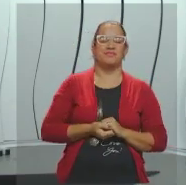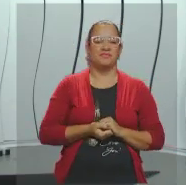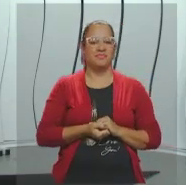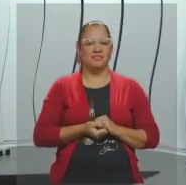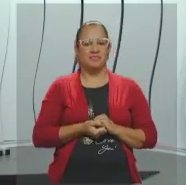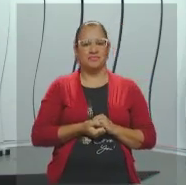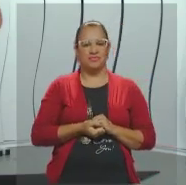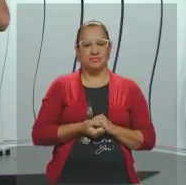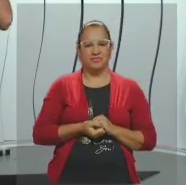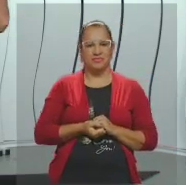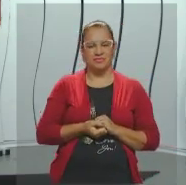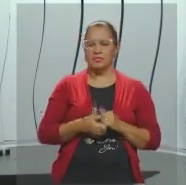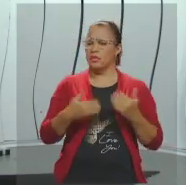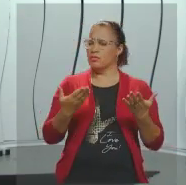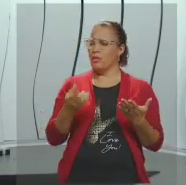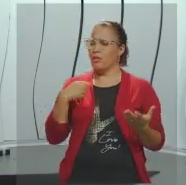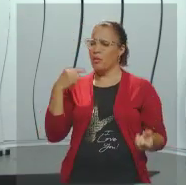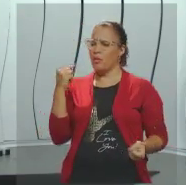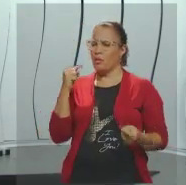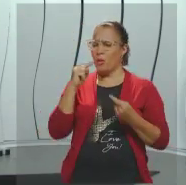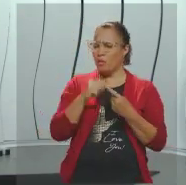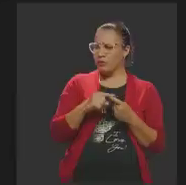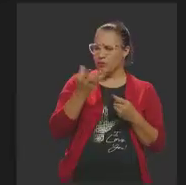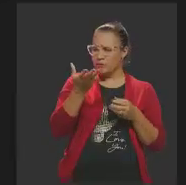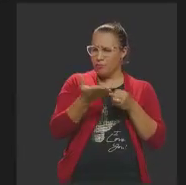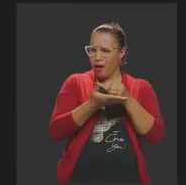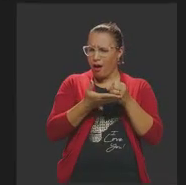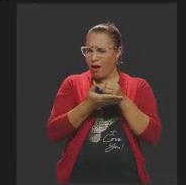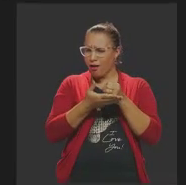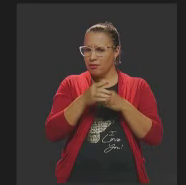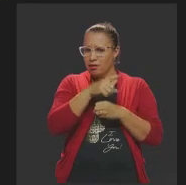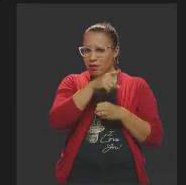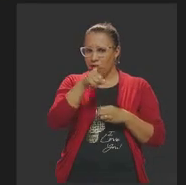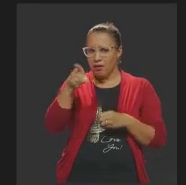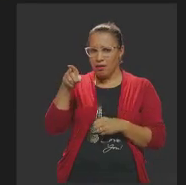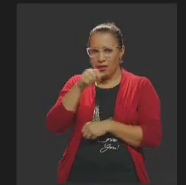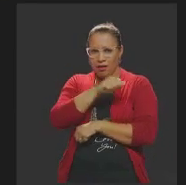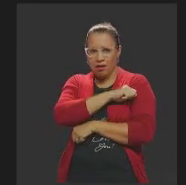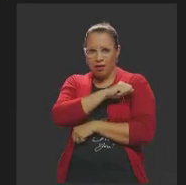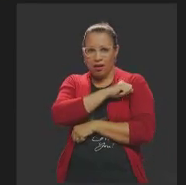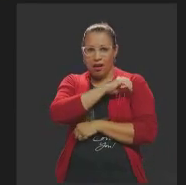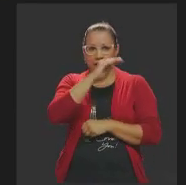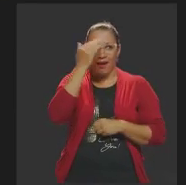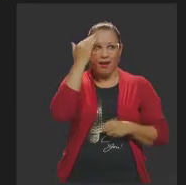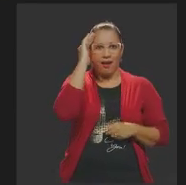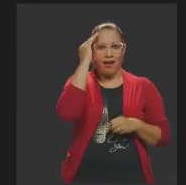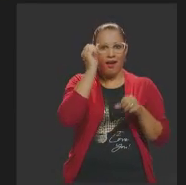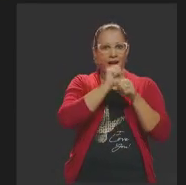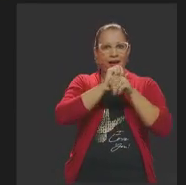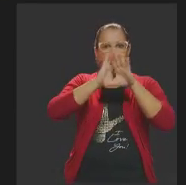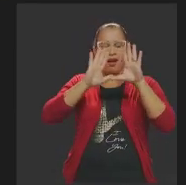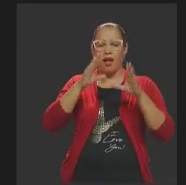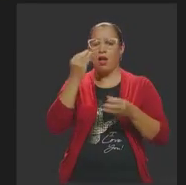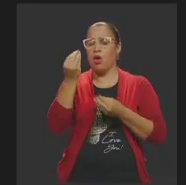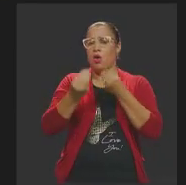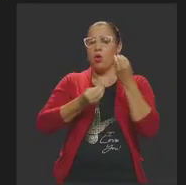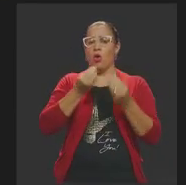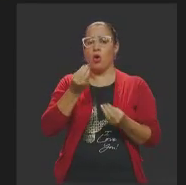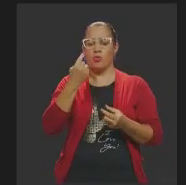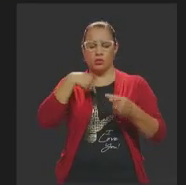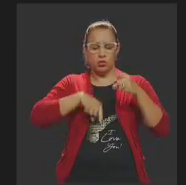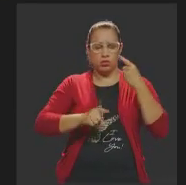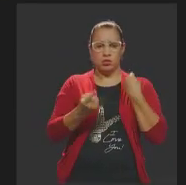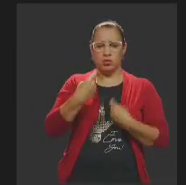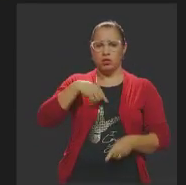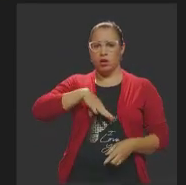Bom, o objetivo básico desta aula é permitir que o aluno possa reconhecer as estruturas do sistema